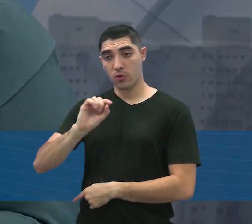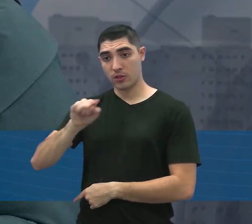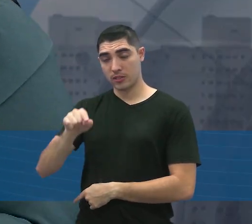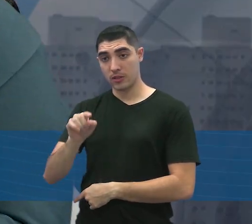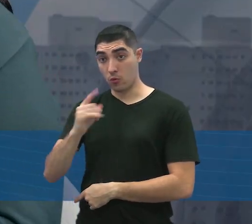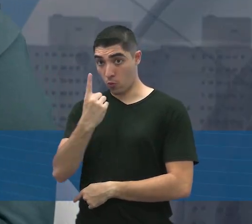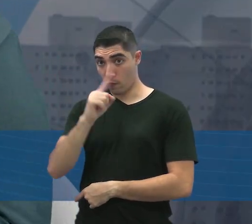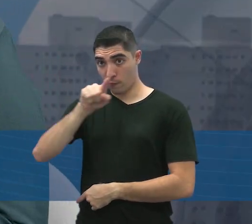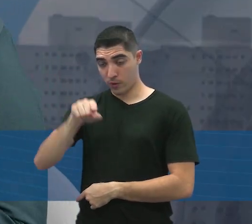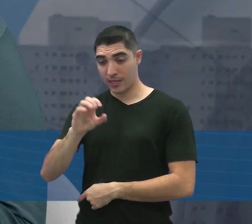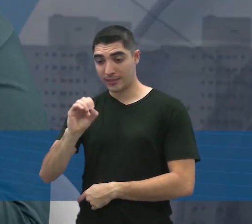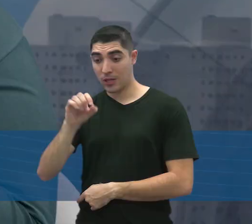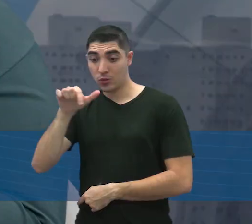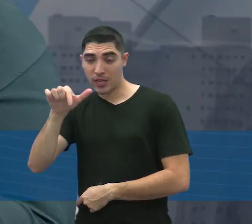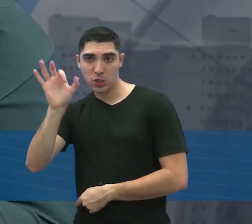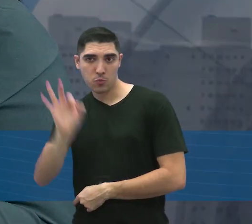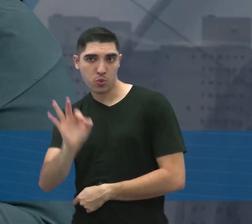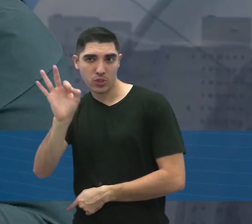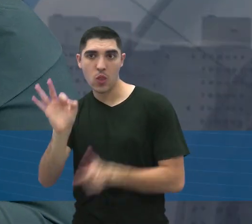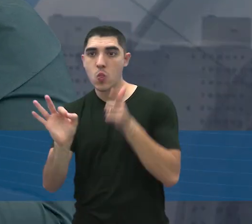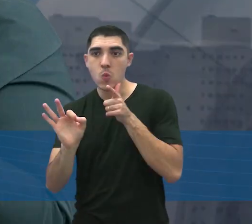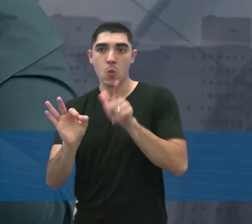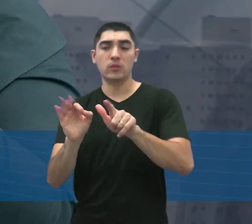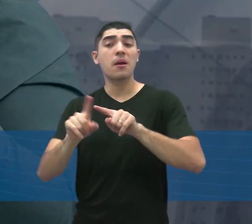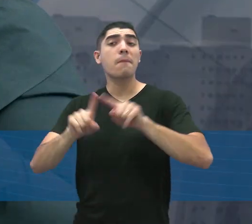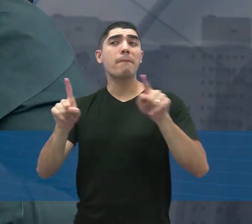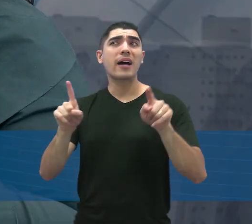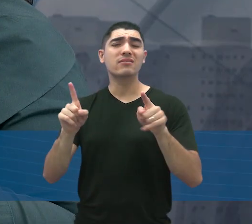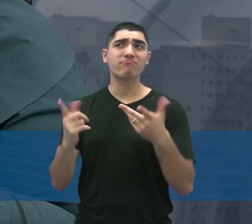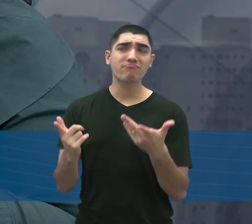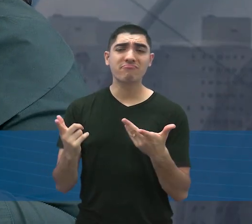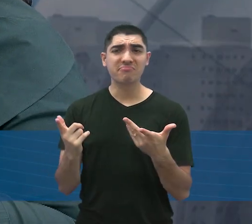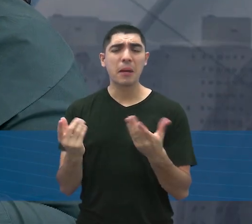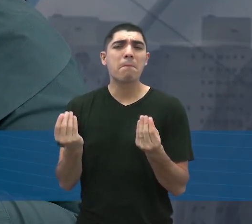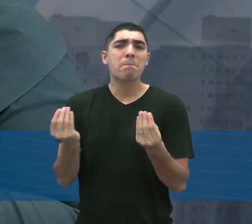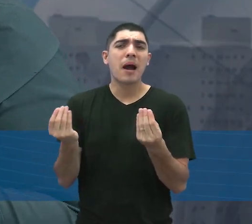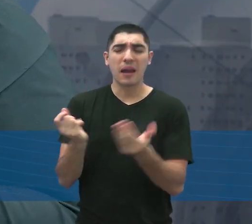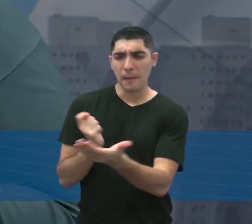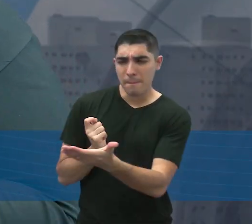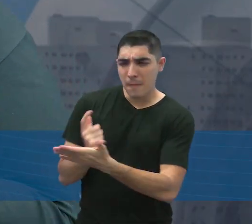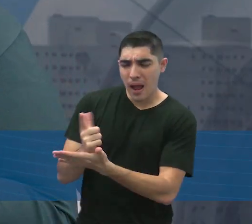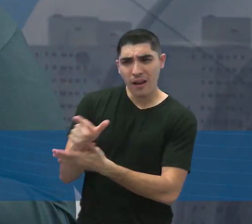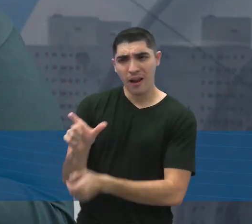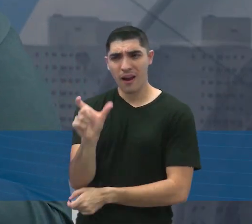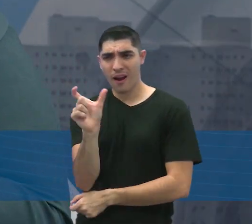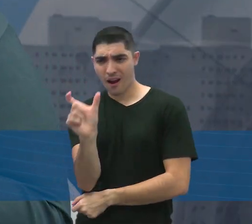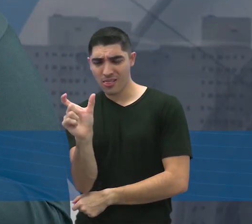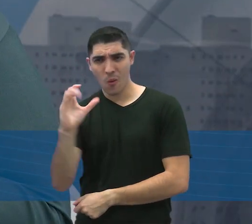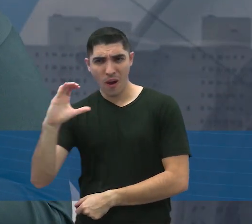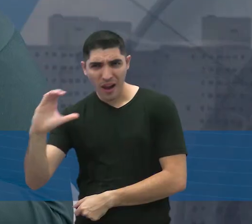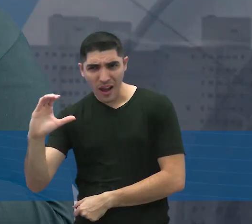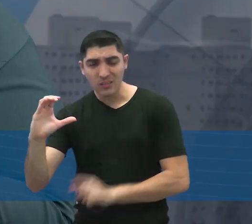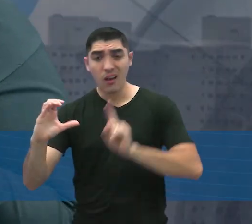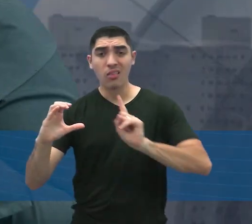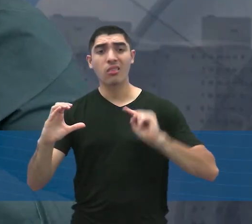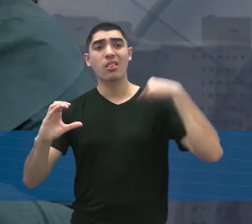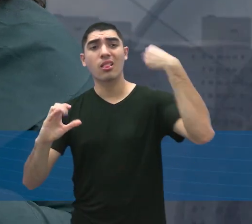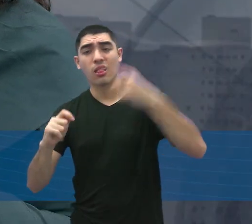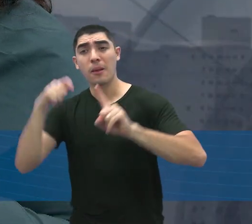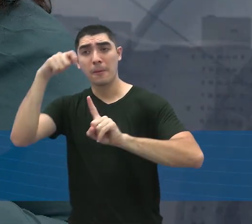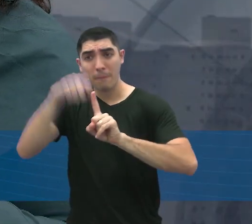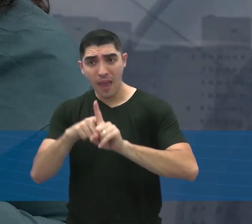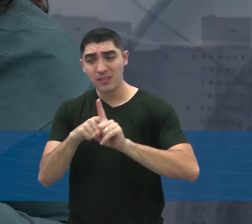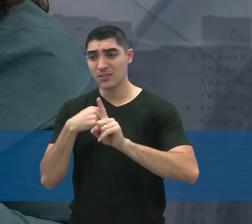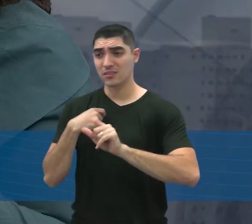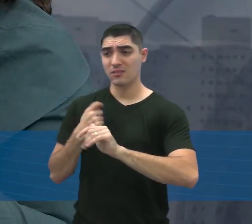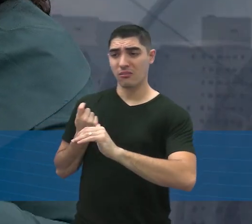pelo menos ao mês. Mas o que não vale é eu comprar no cartão de crédito para pagar a fatura daqui a um mês e aquele dinheiro